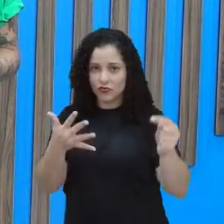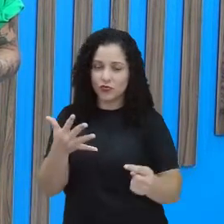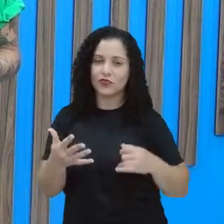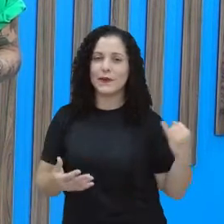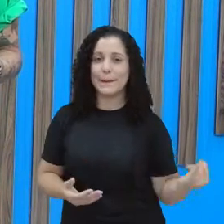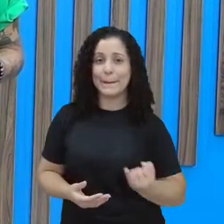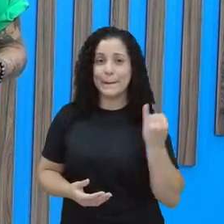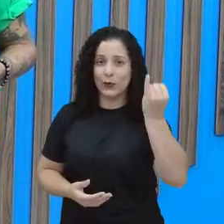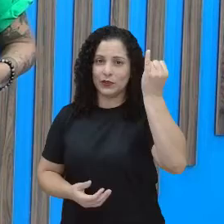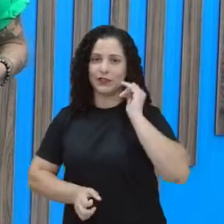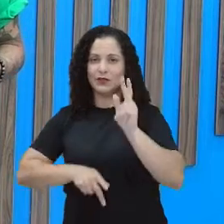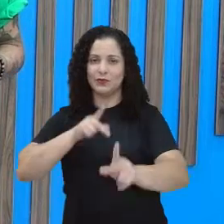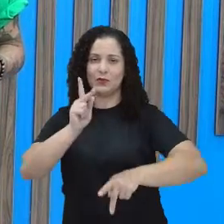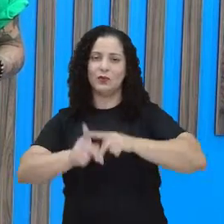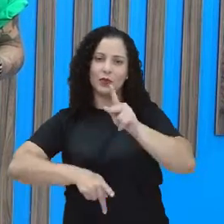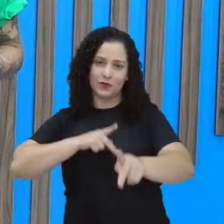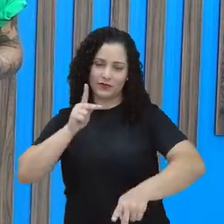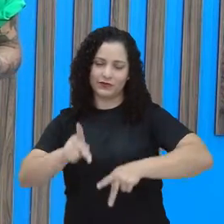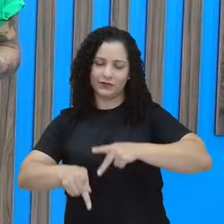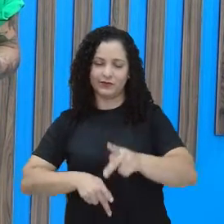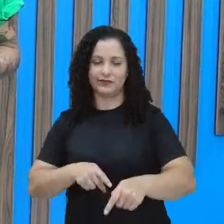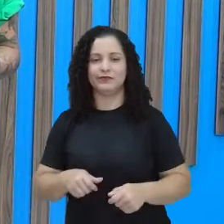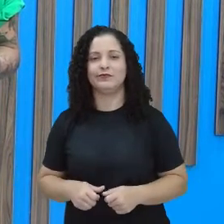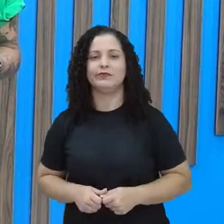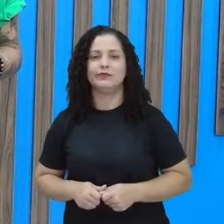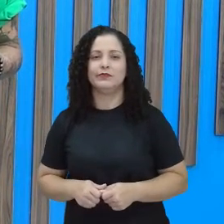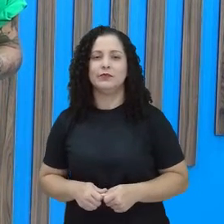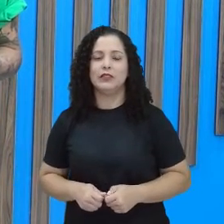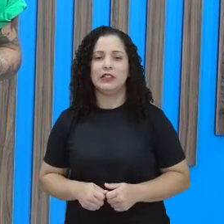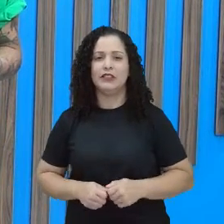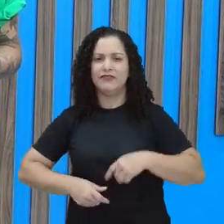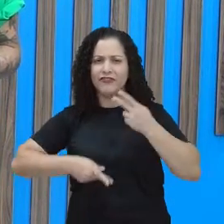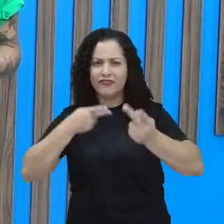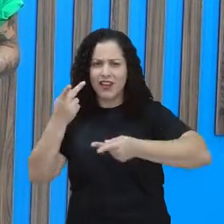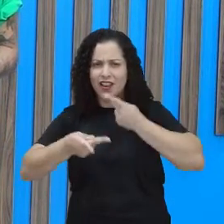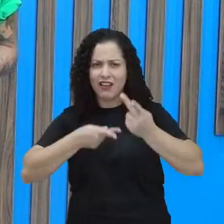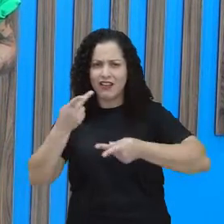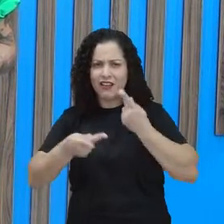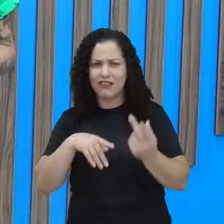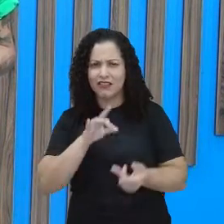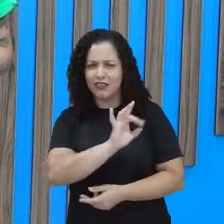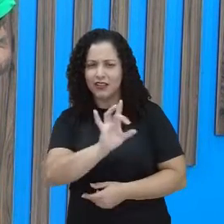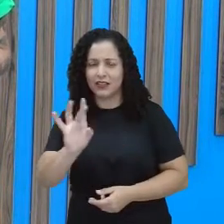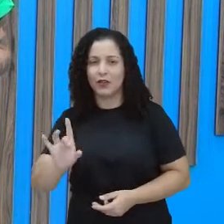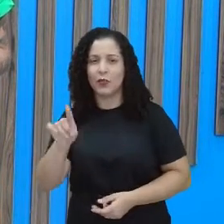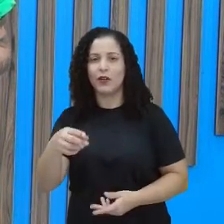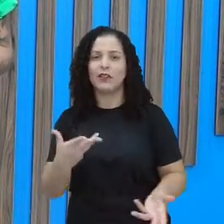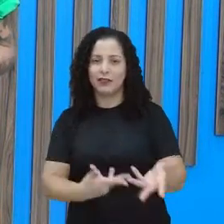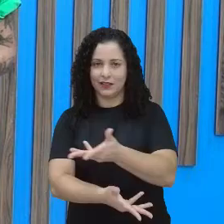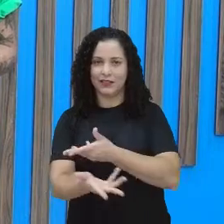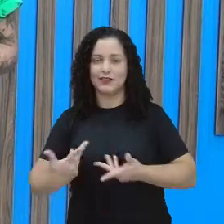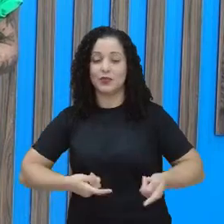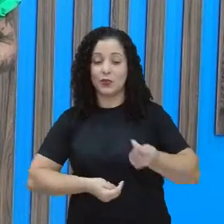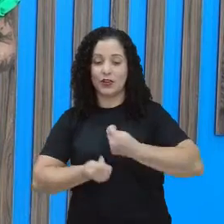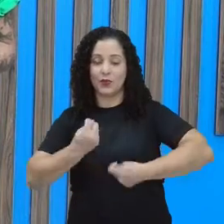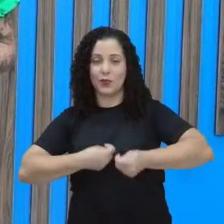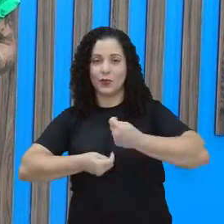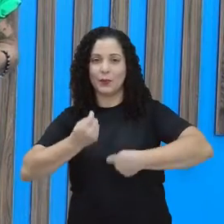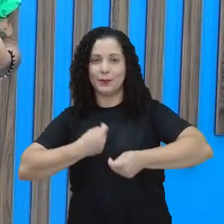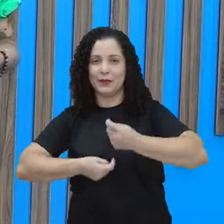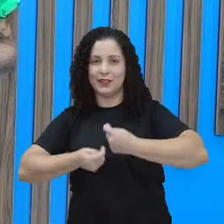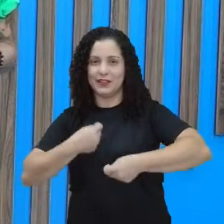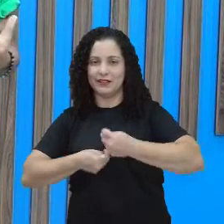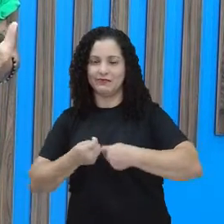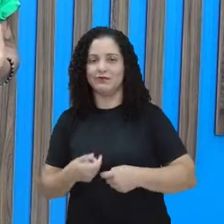pessoas, tá? E a gente falar nessas questões são questões também econômicas. Porque aí